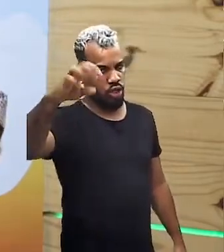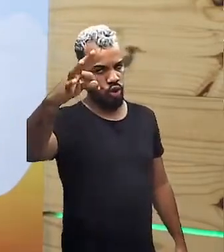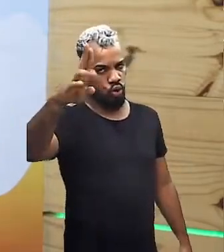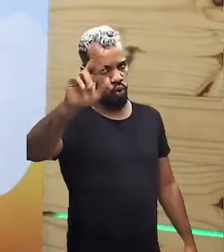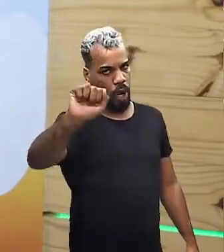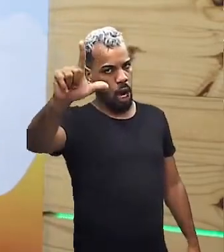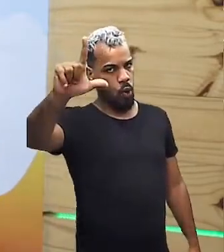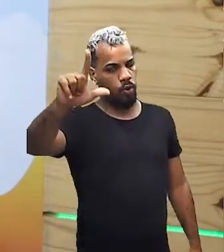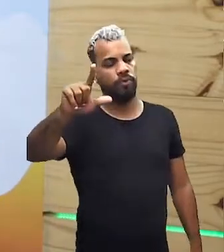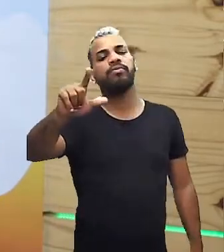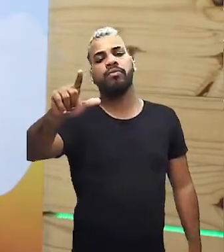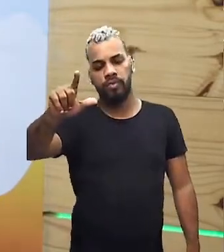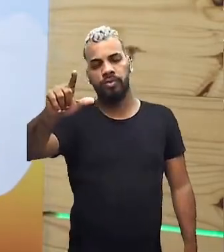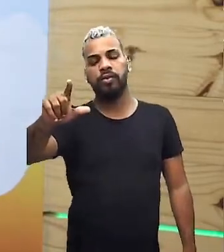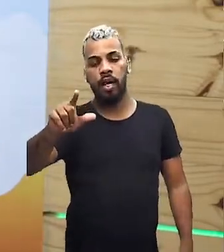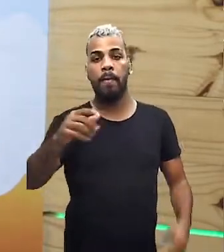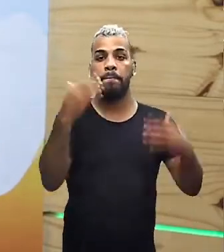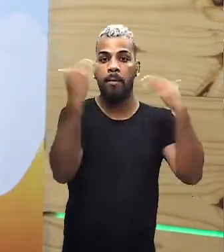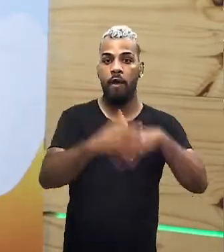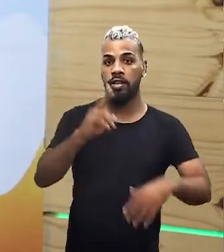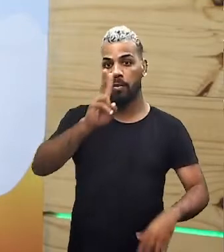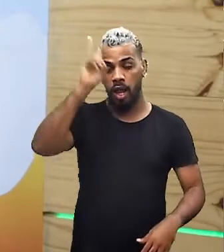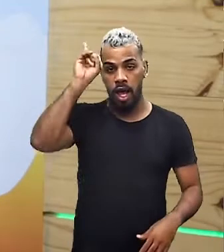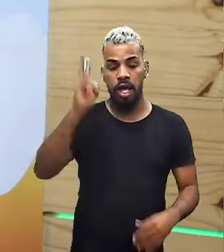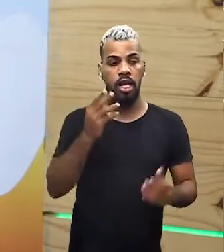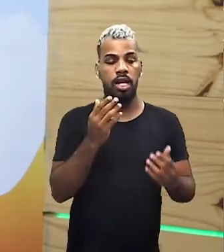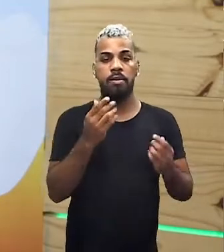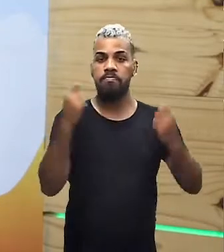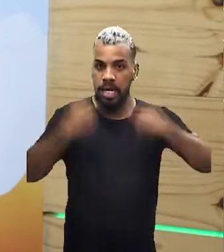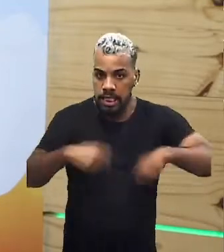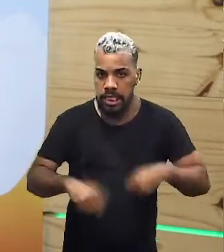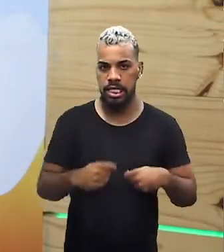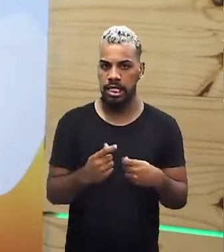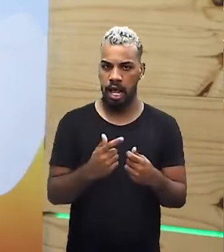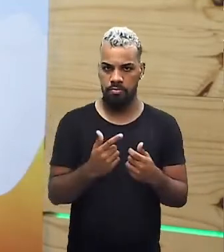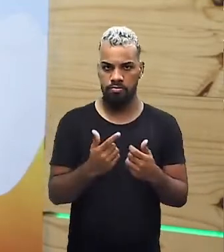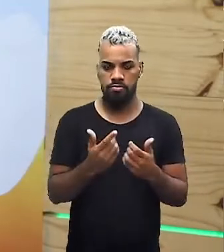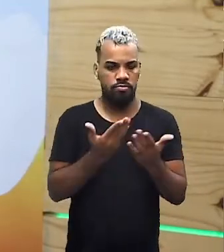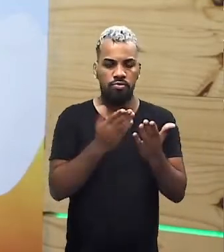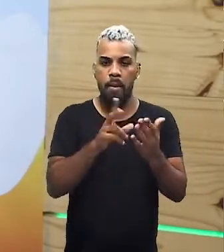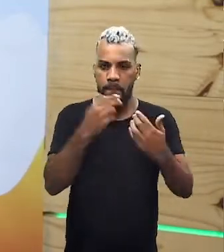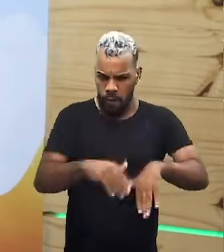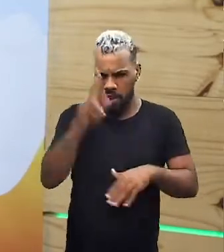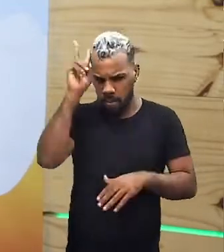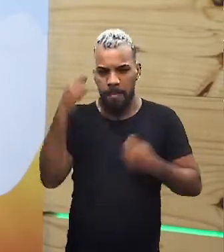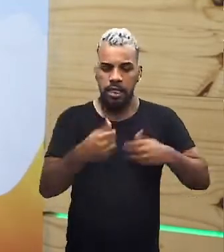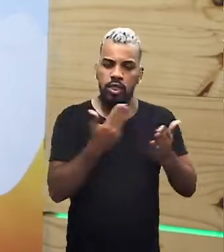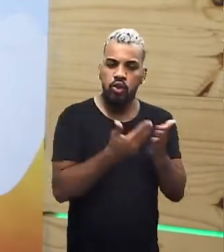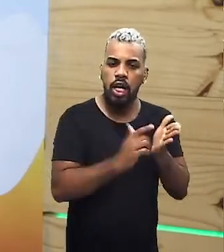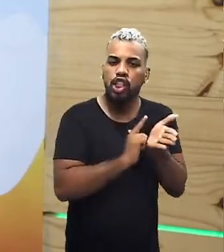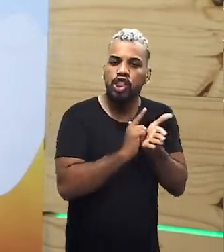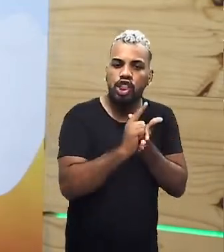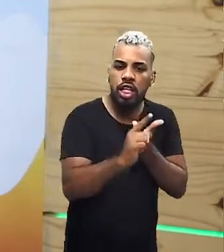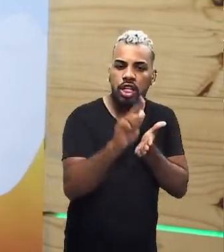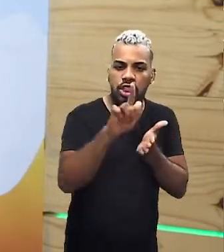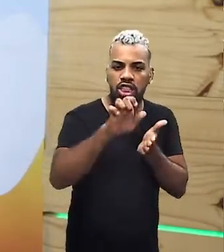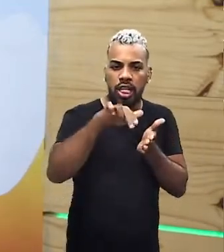ou qualquer uma prova de vestibular, sem estudar gênero textual, gênero